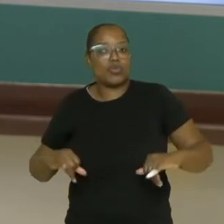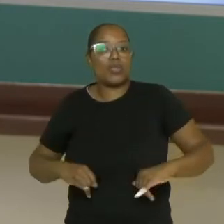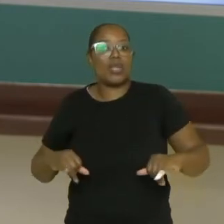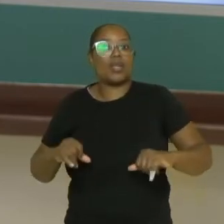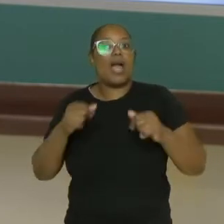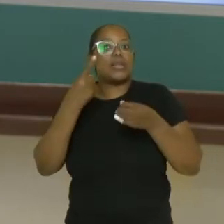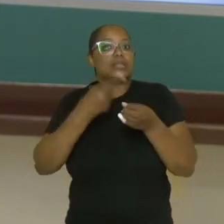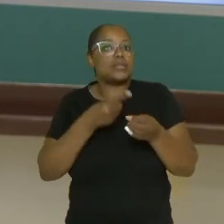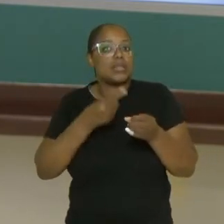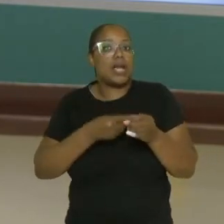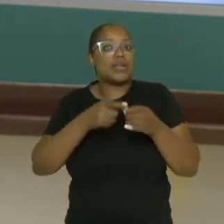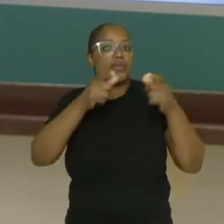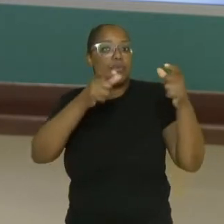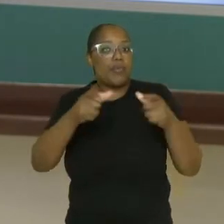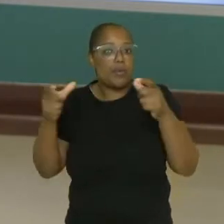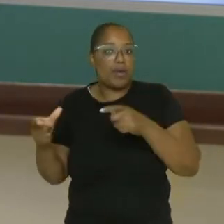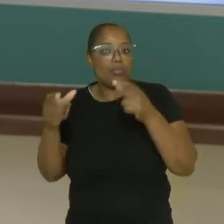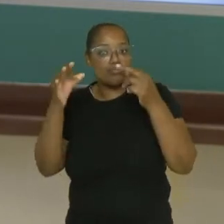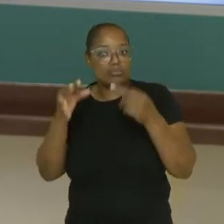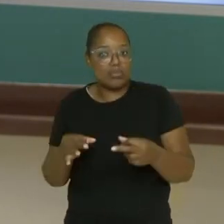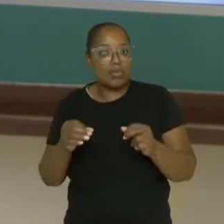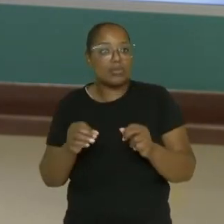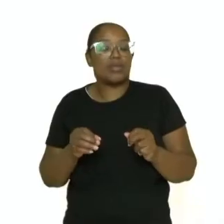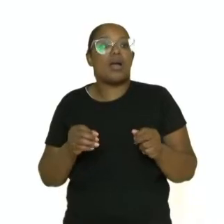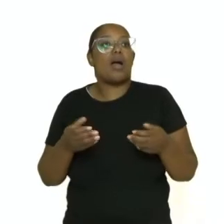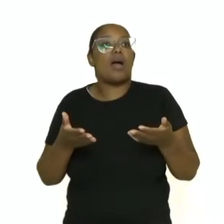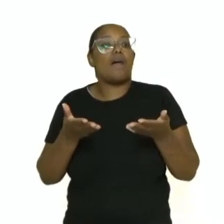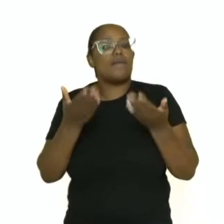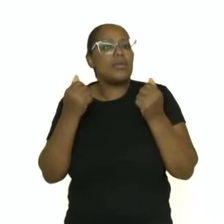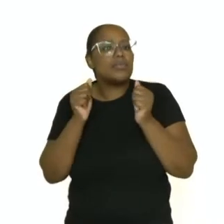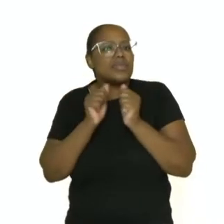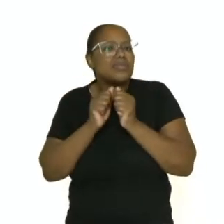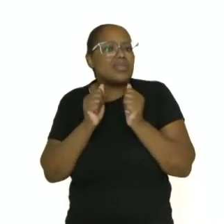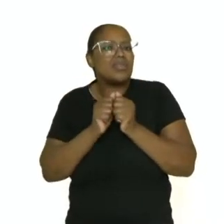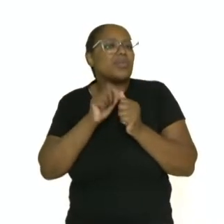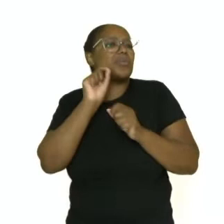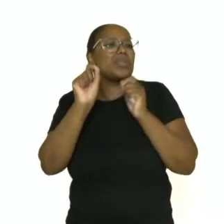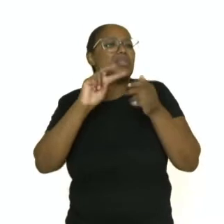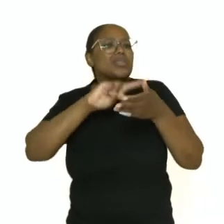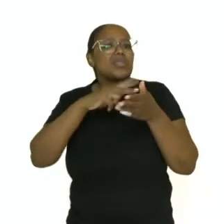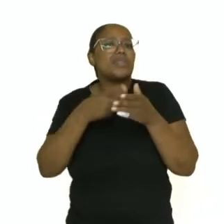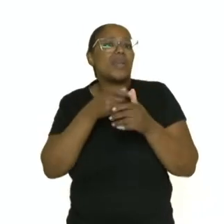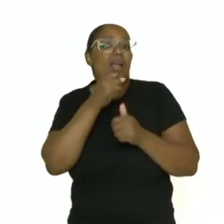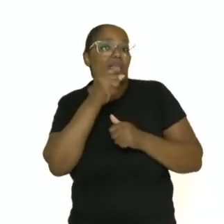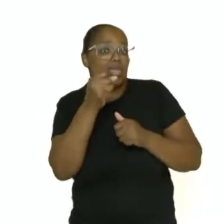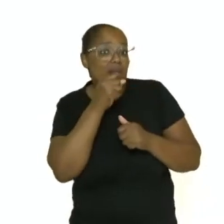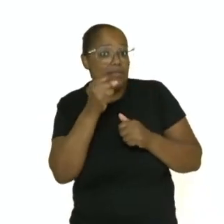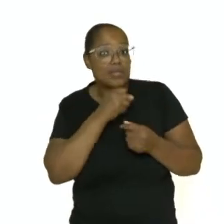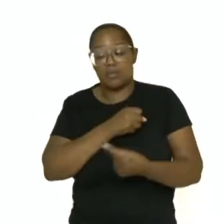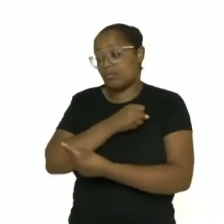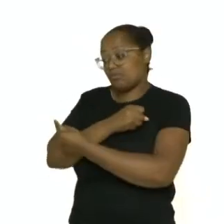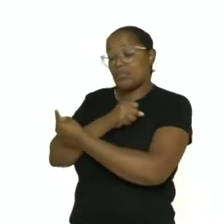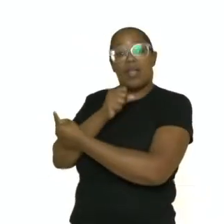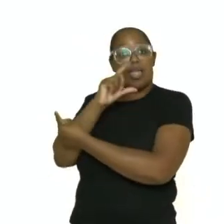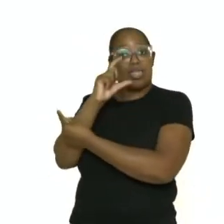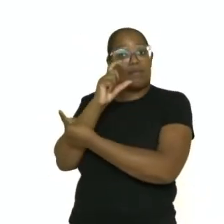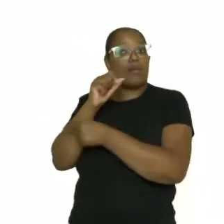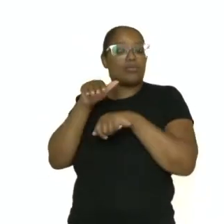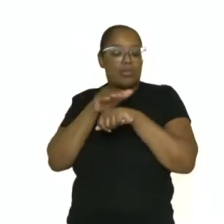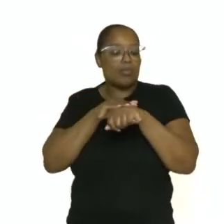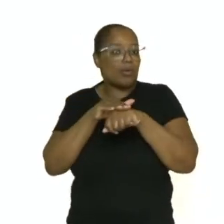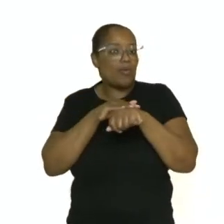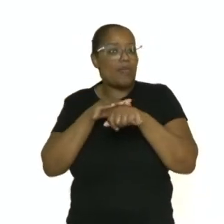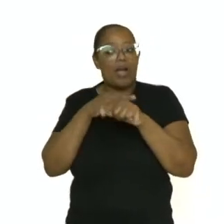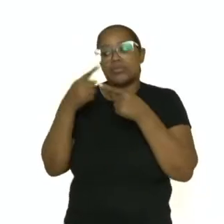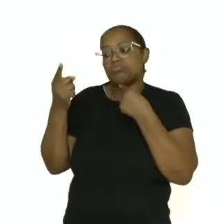uma região, certo? Vamos entender então o que é entrevista, Entrevista é uma conversa, um